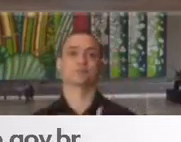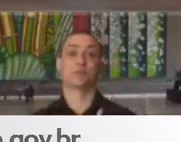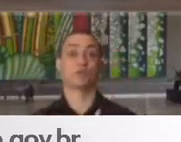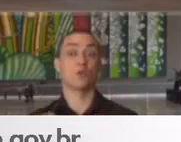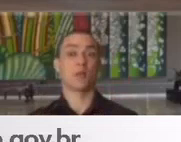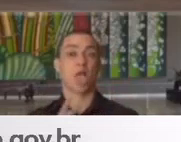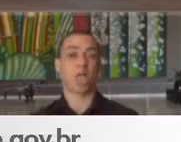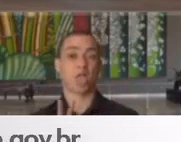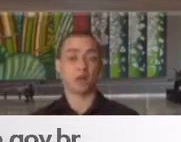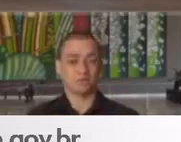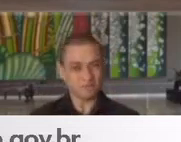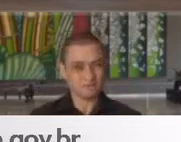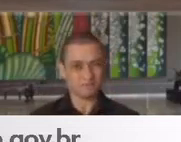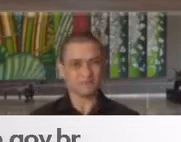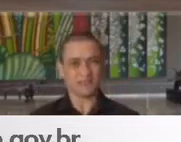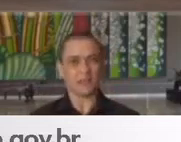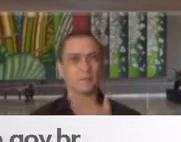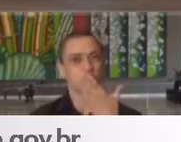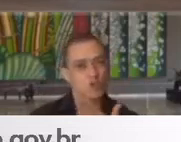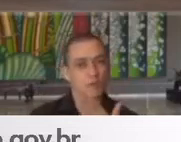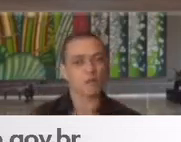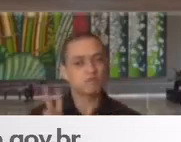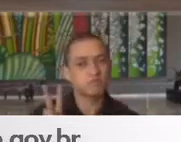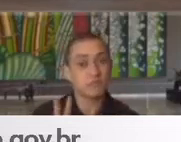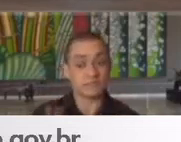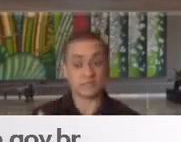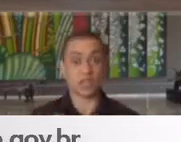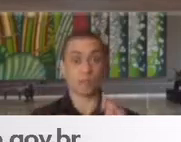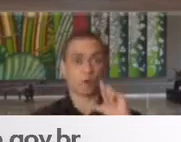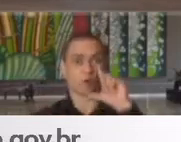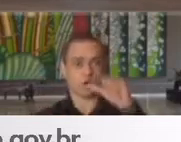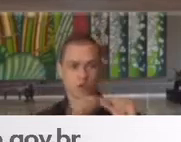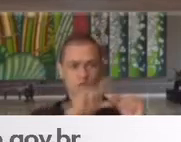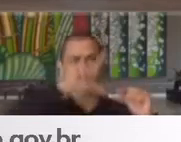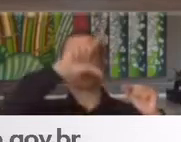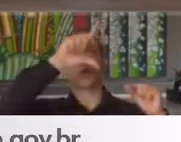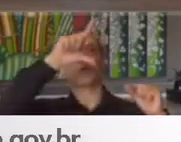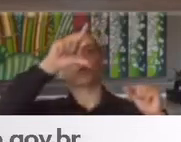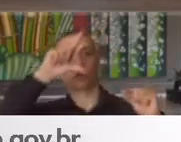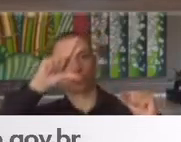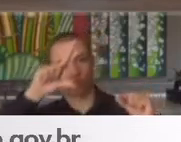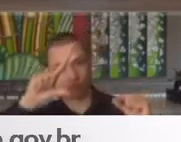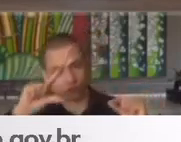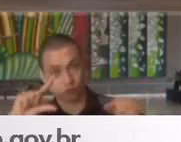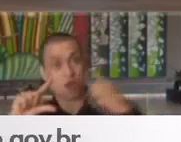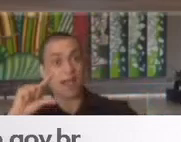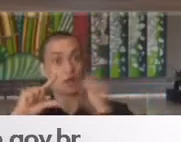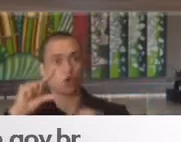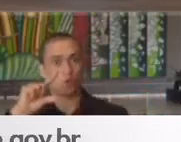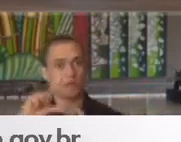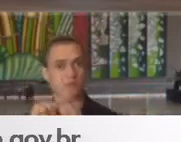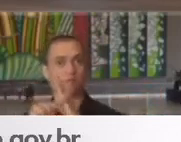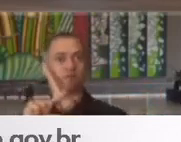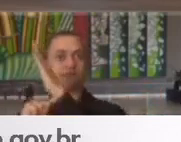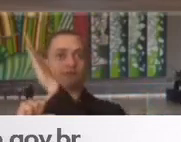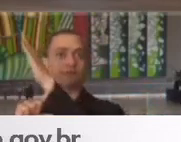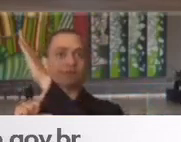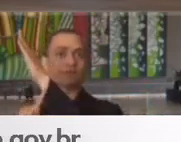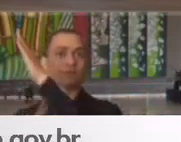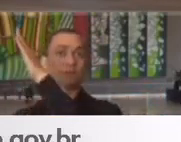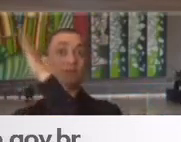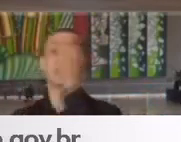e já estar com medidas preparadas para quando retomarmos o crescimento, retomar de uma forma forte e que